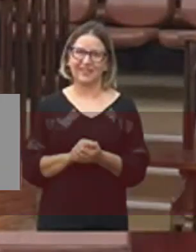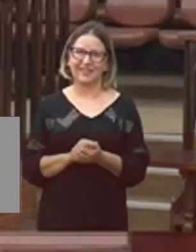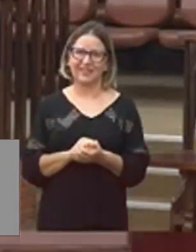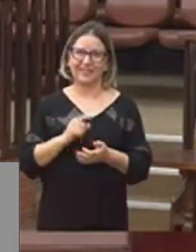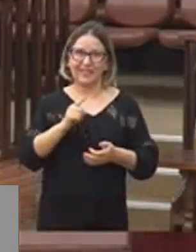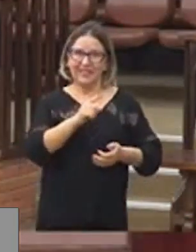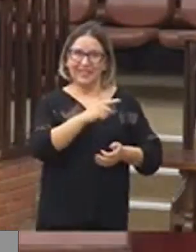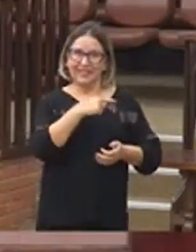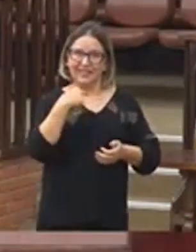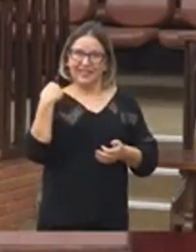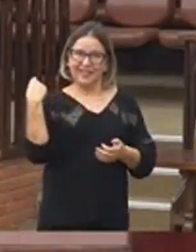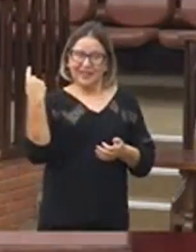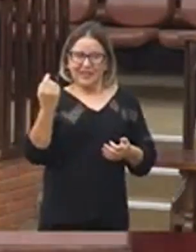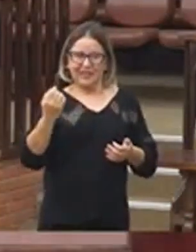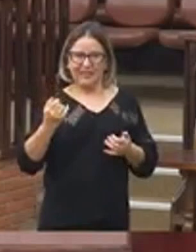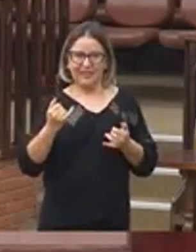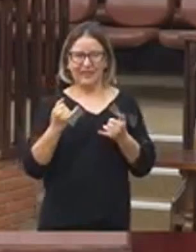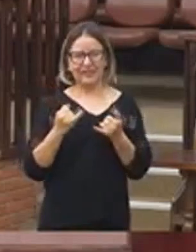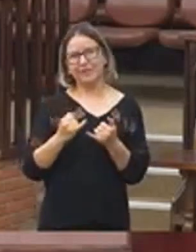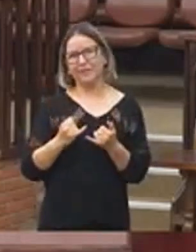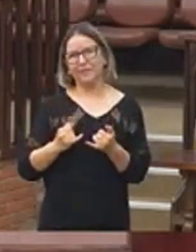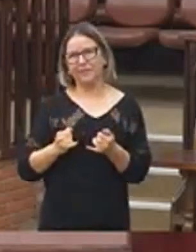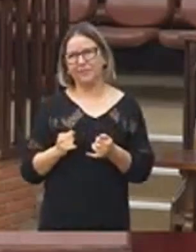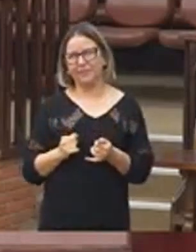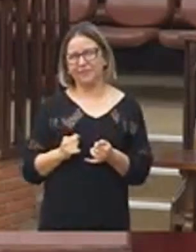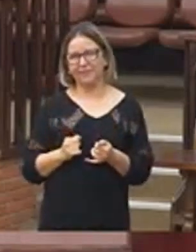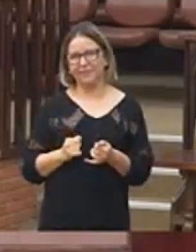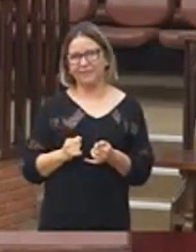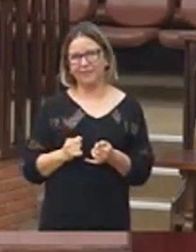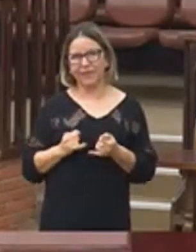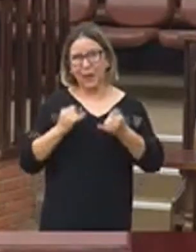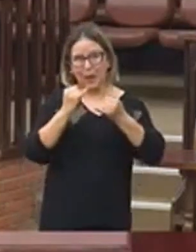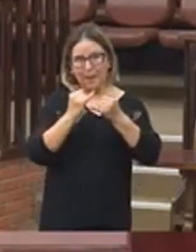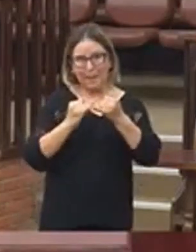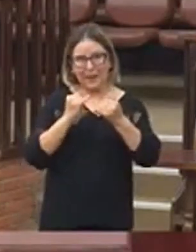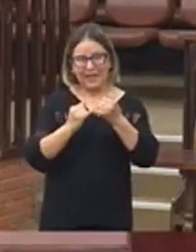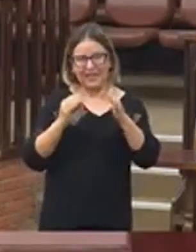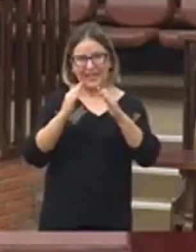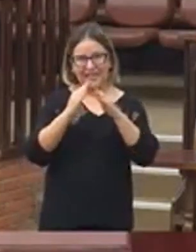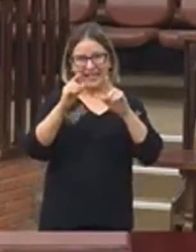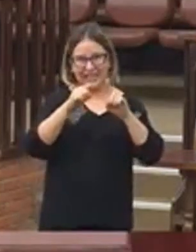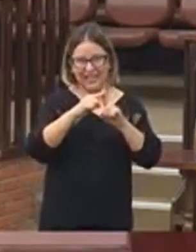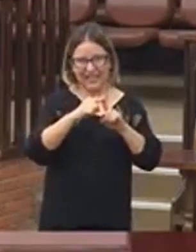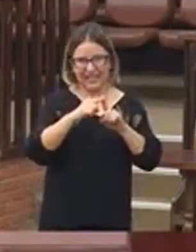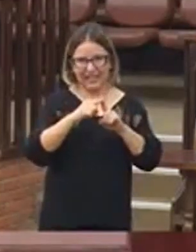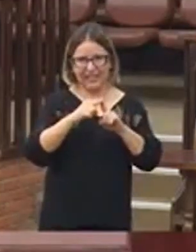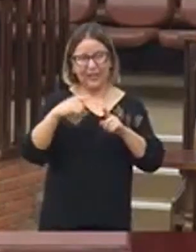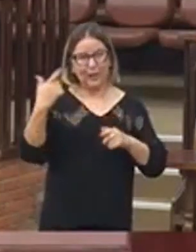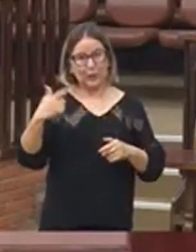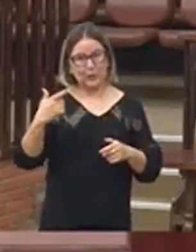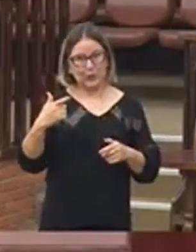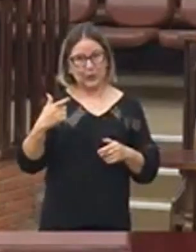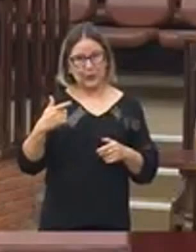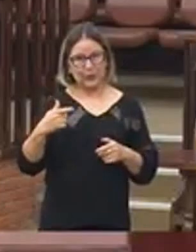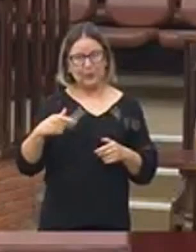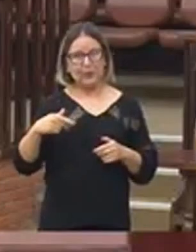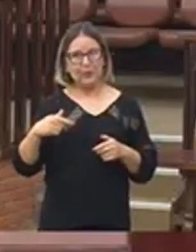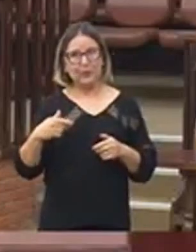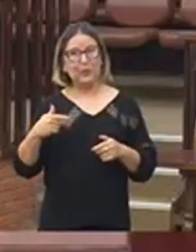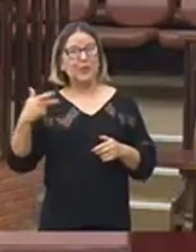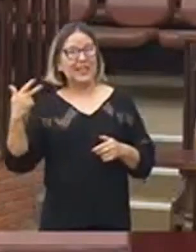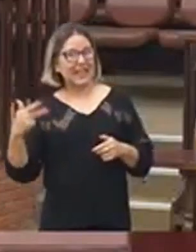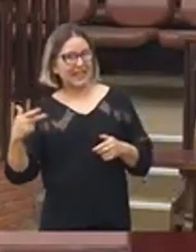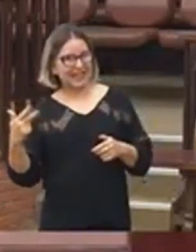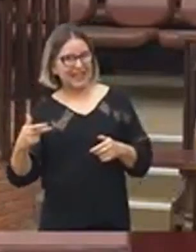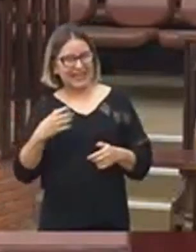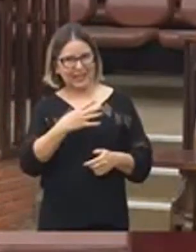parecendo a igreja do segundo e terceiro século. Em muitos